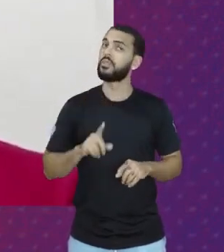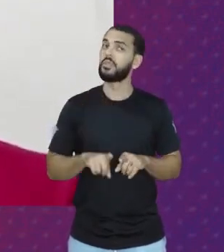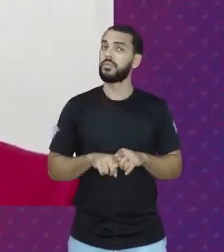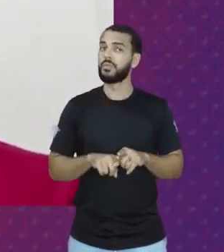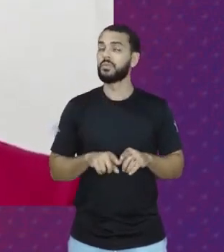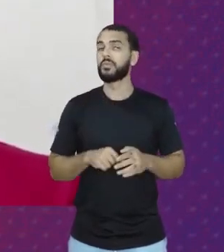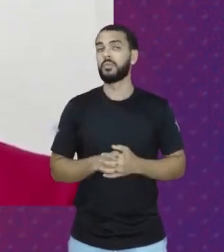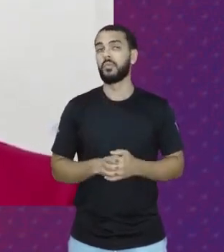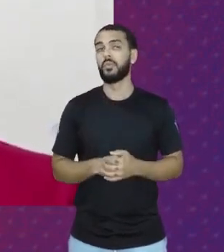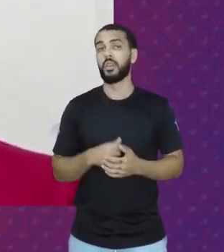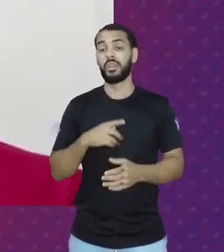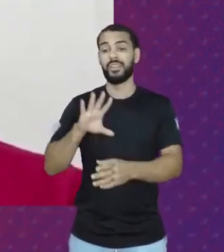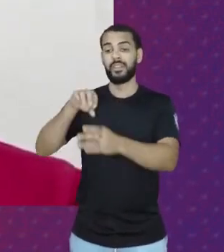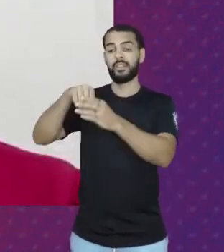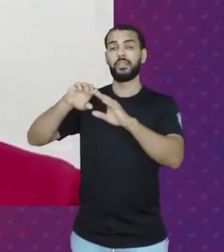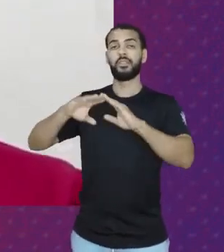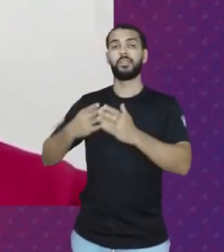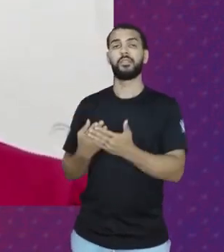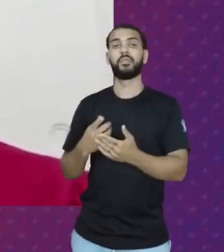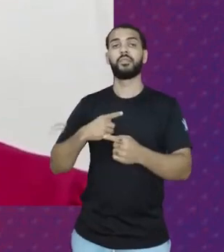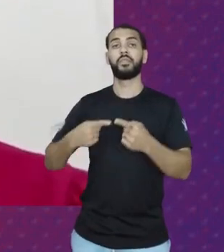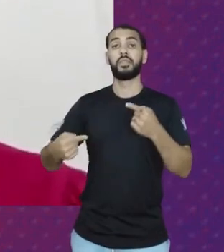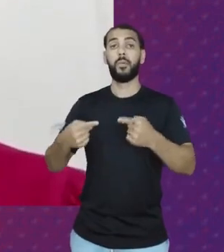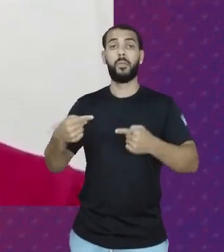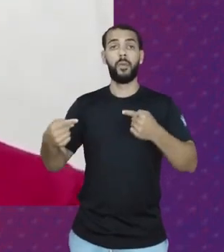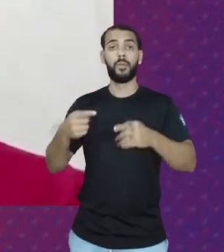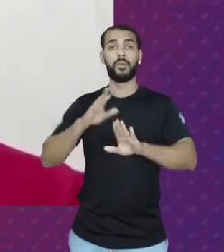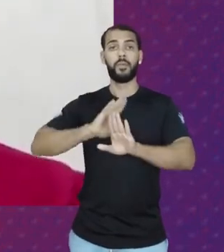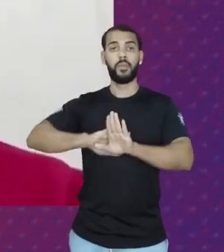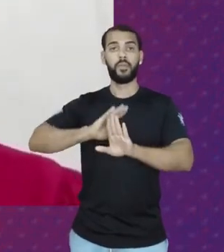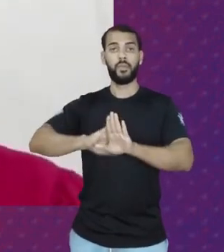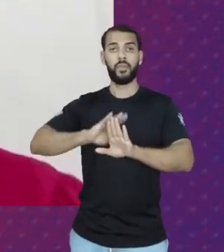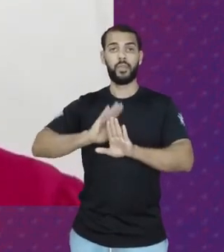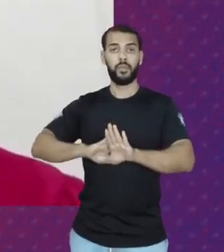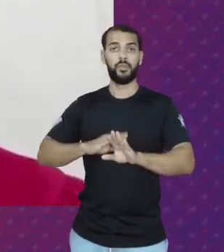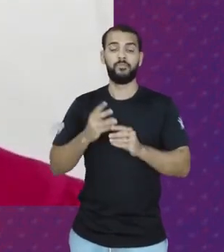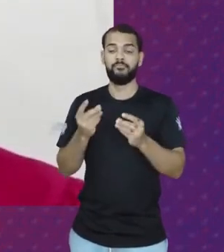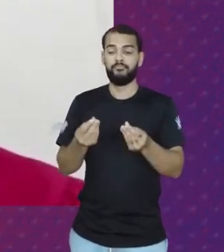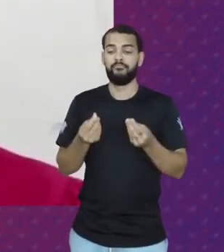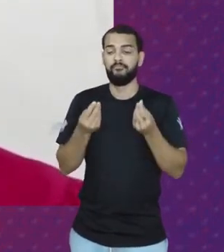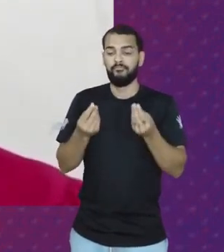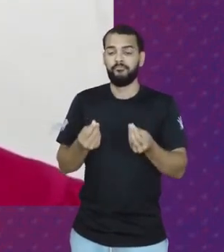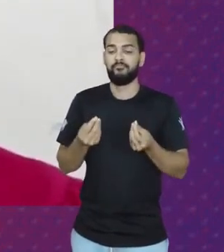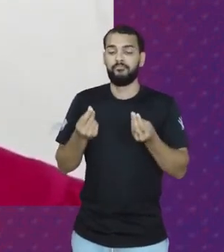o interior da escola uma disputa ideológica estéril, a partir